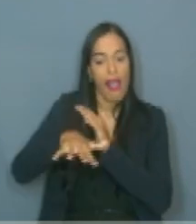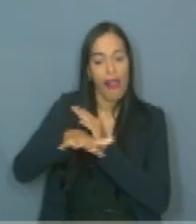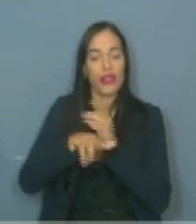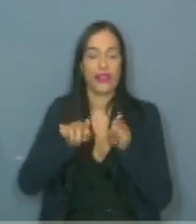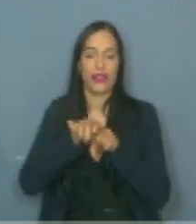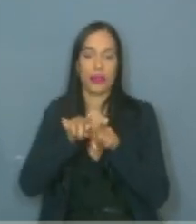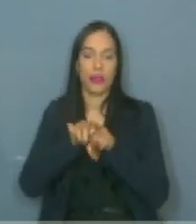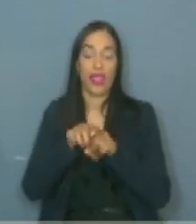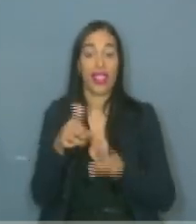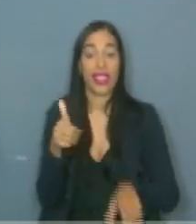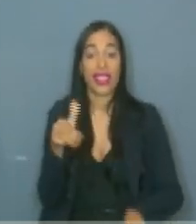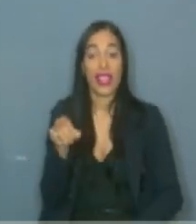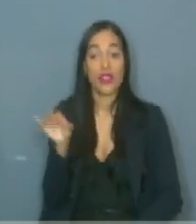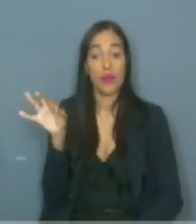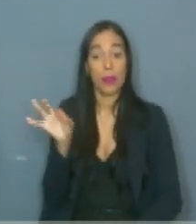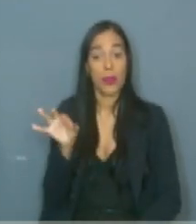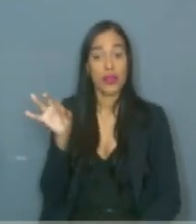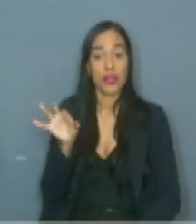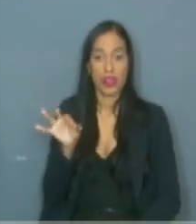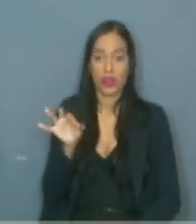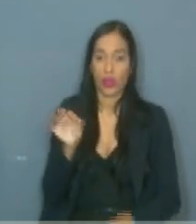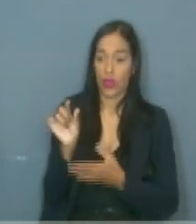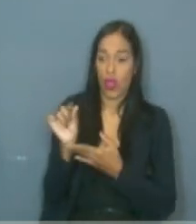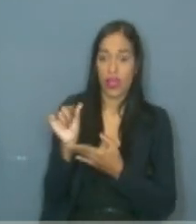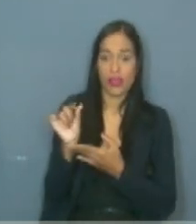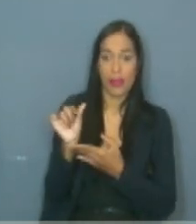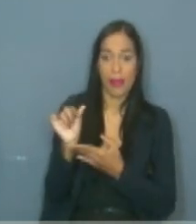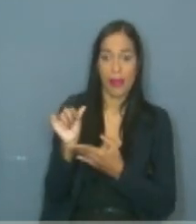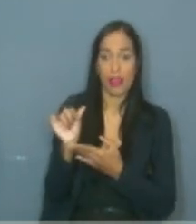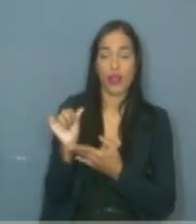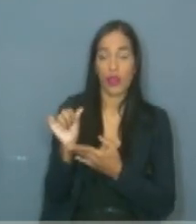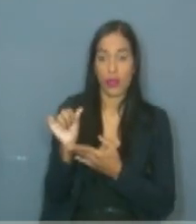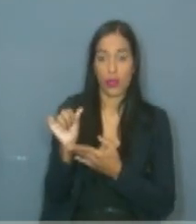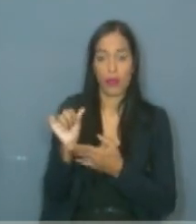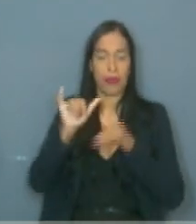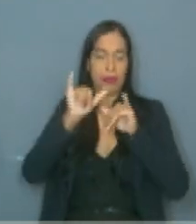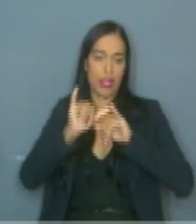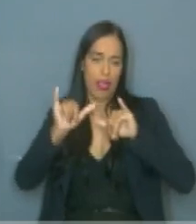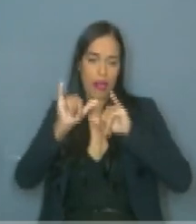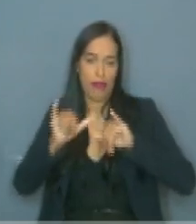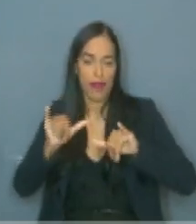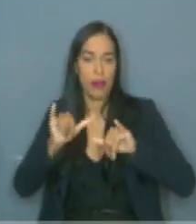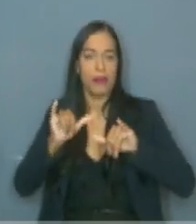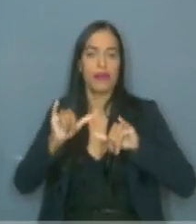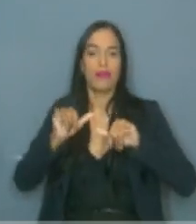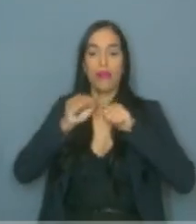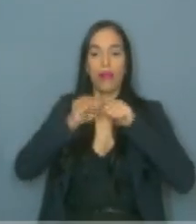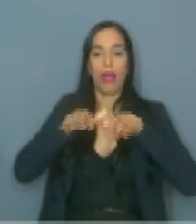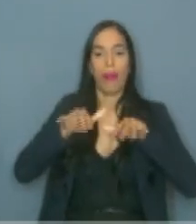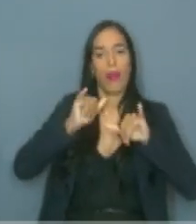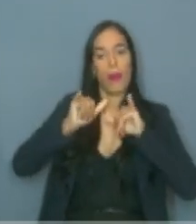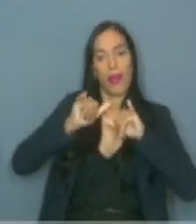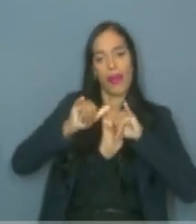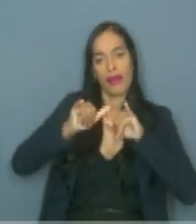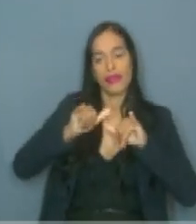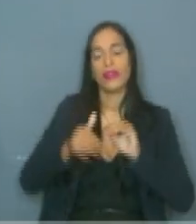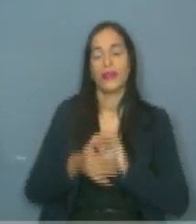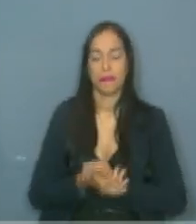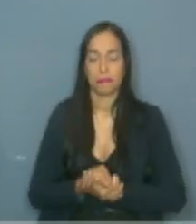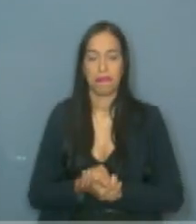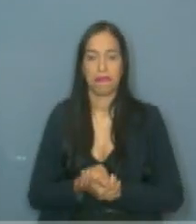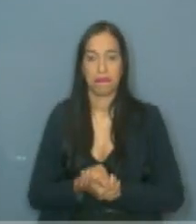que 10% desse orçamento, também previsto para comunicação, né, para propaganda e